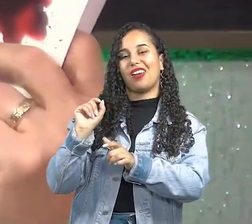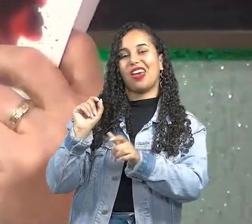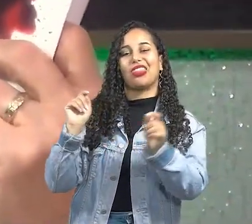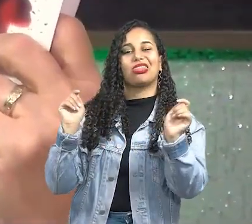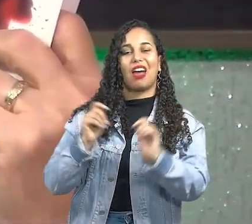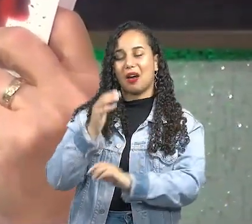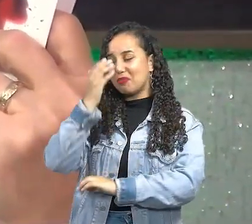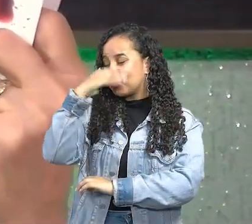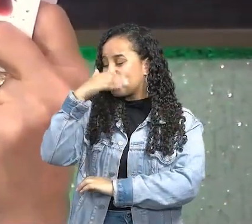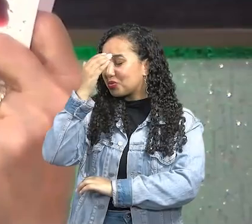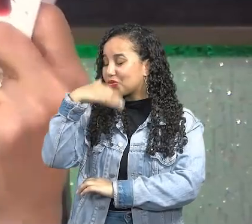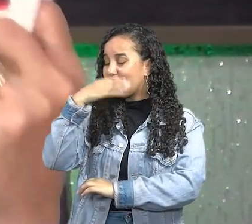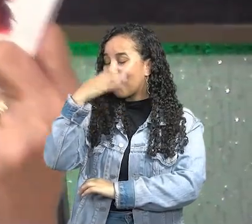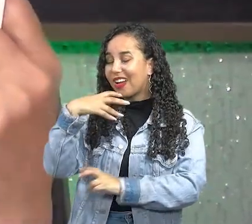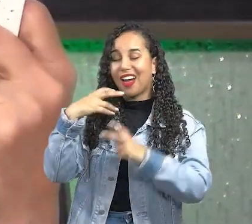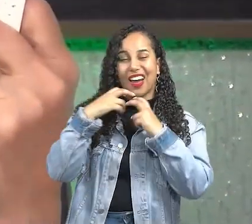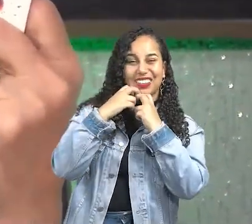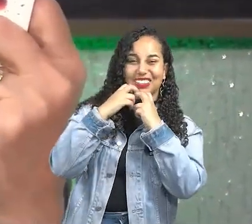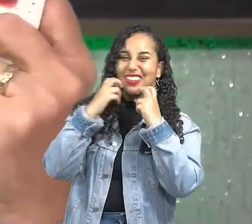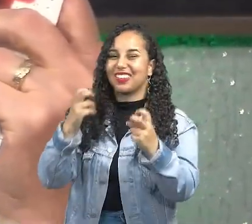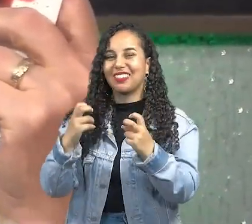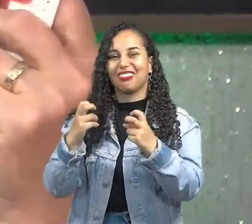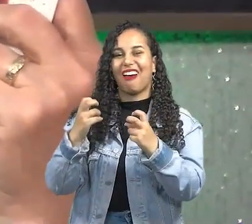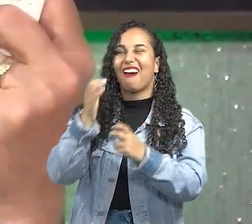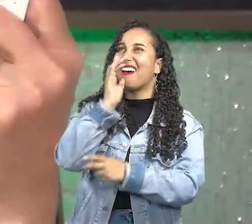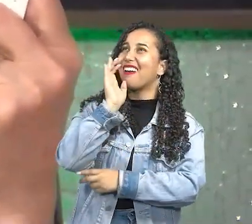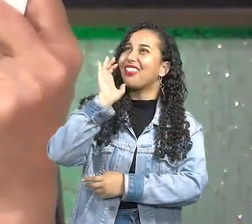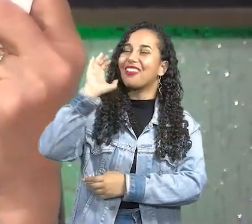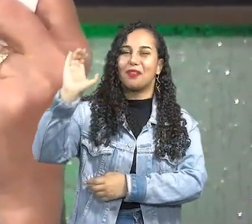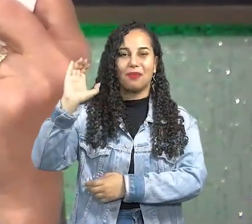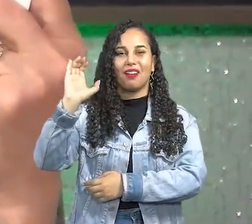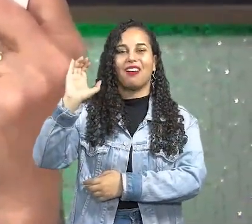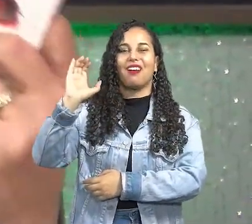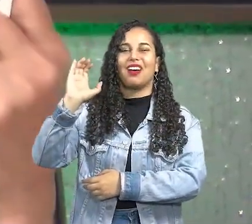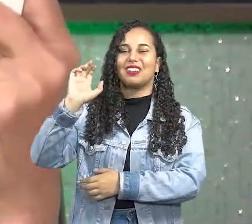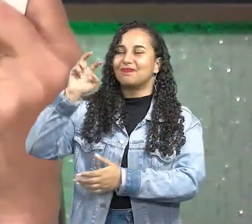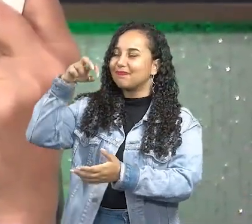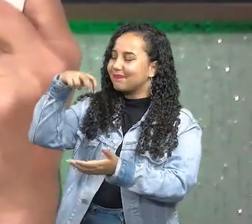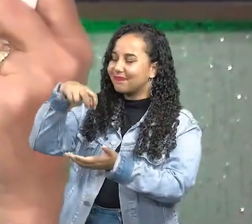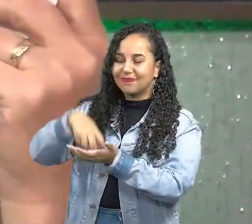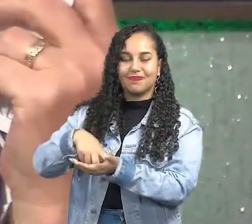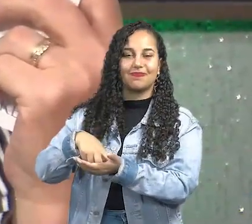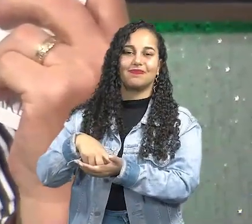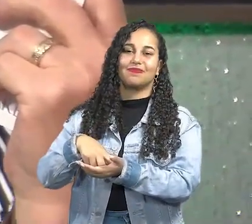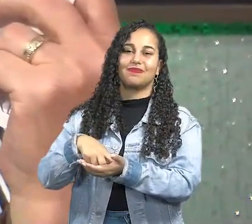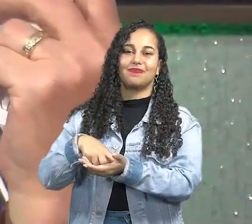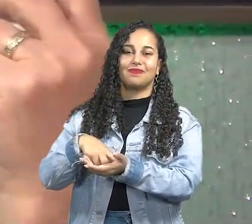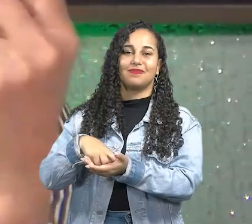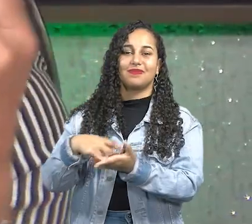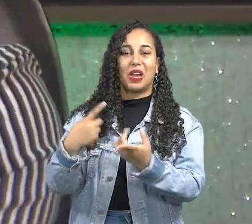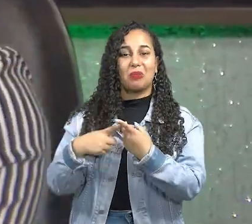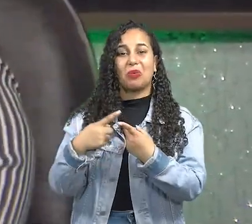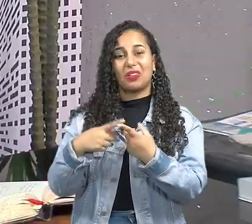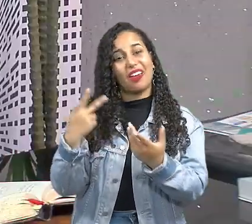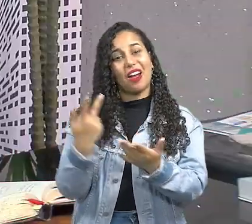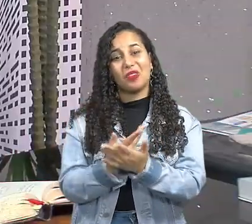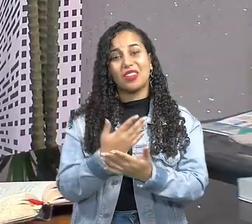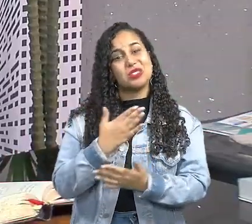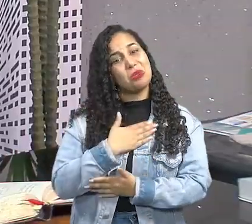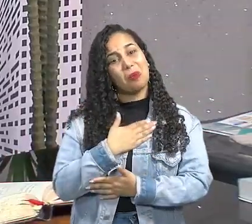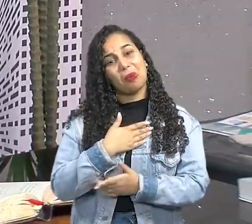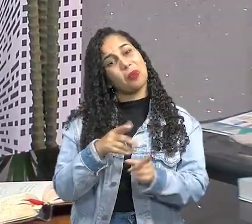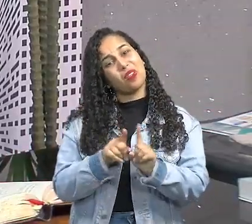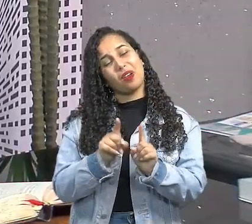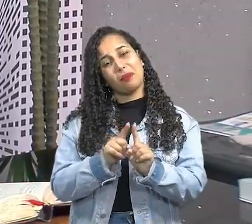lugar onde ele podia chorar, gritar, clamar, prostrar-se. Porque